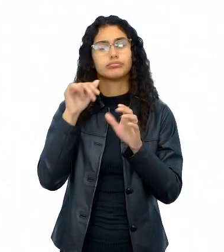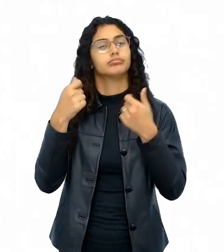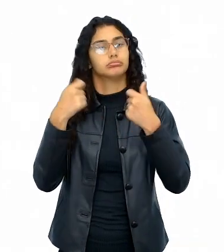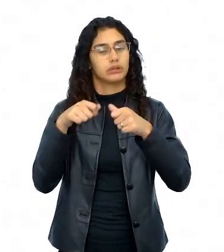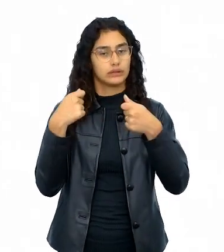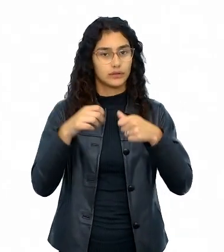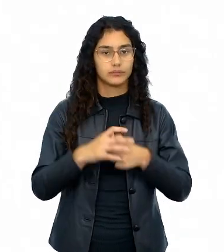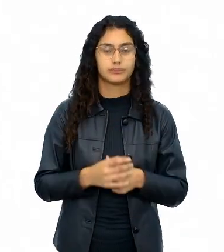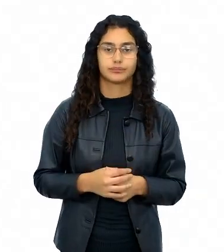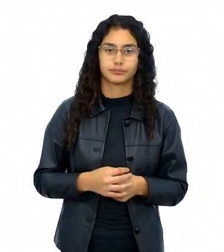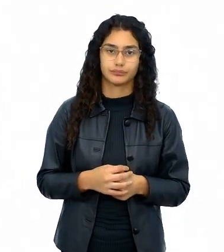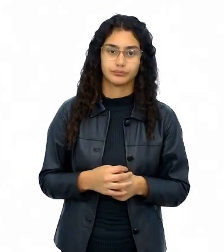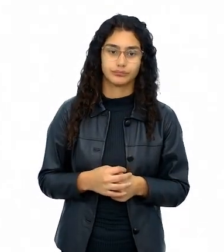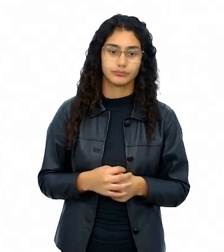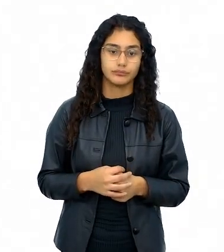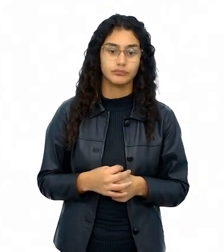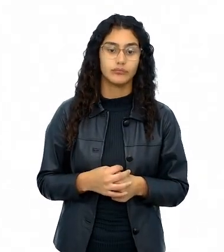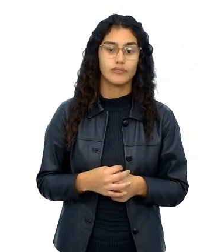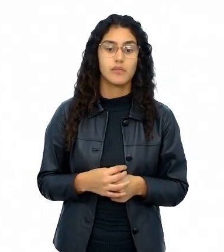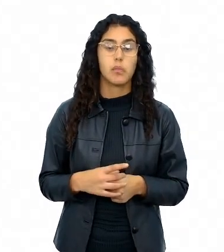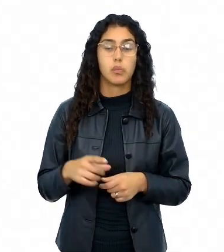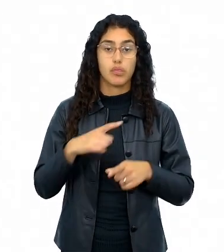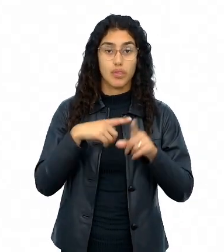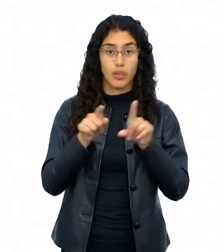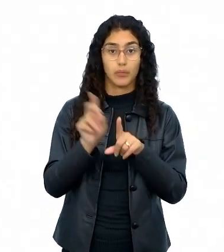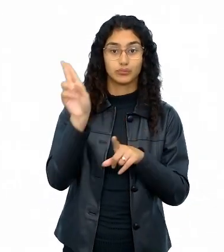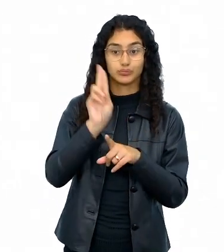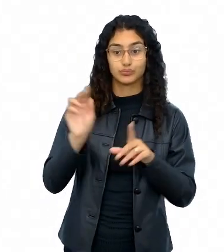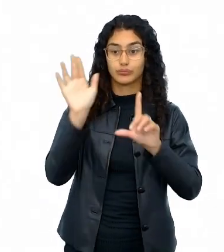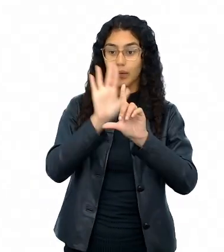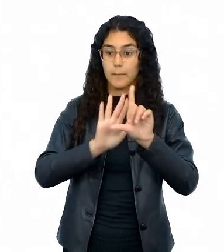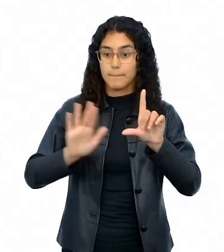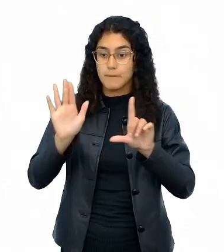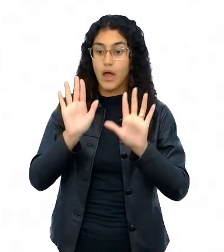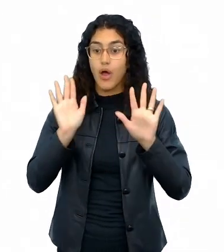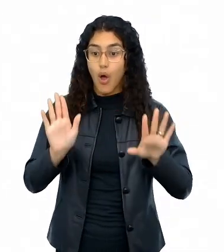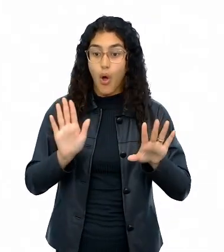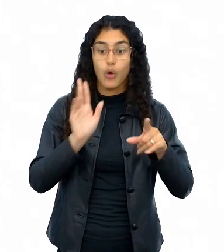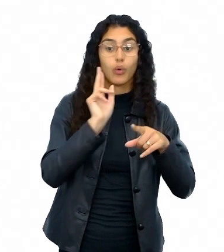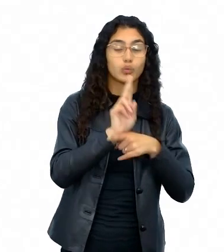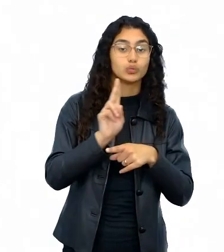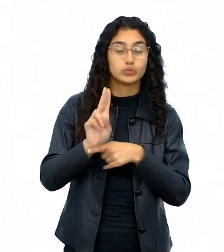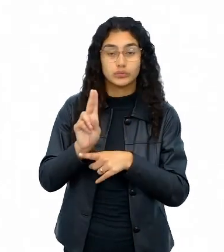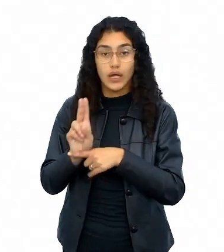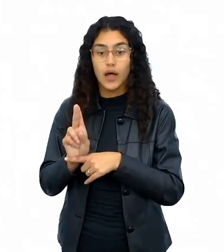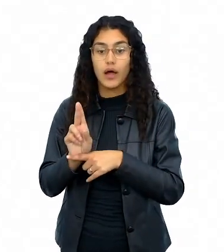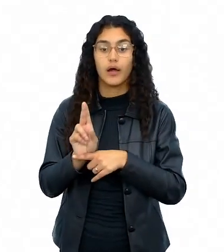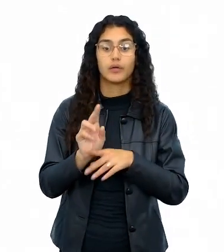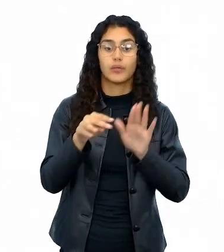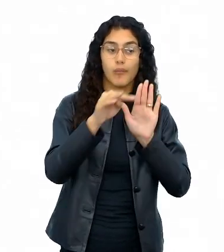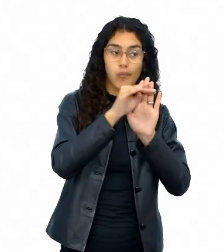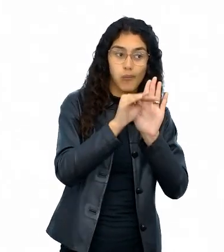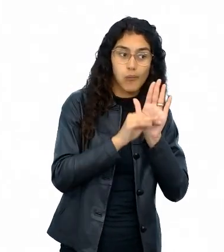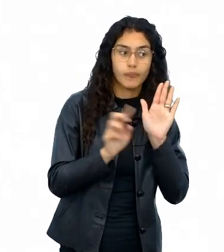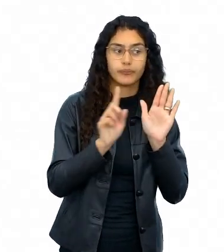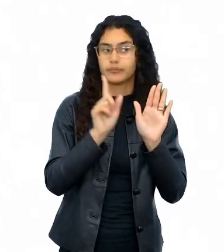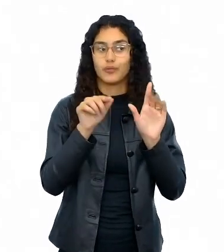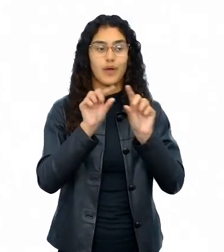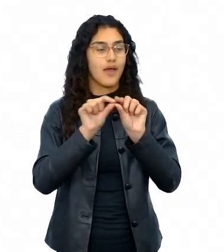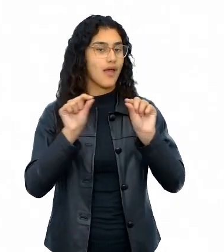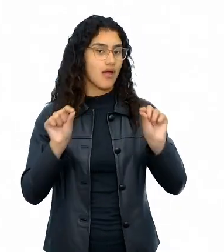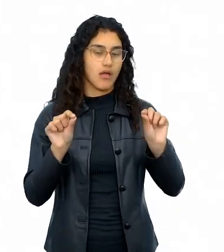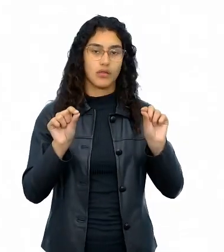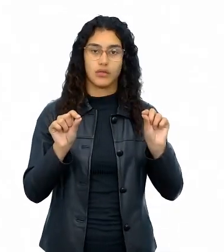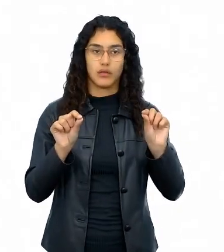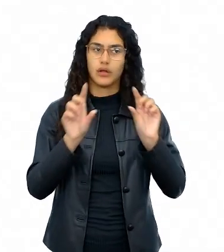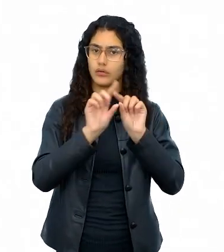disso. A questão do domínio da imagem, cuidado, segmento não é reta,